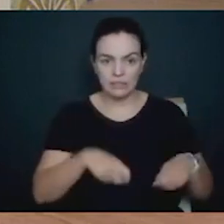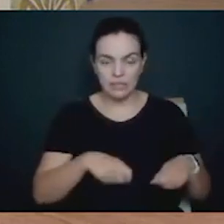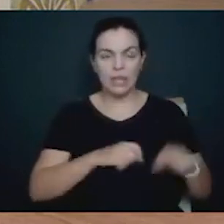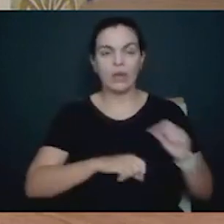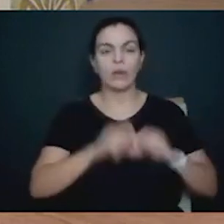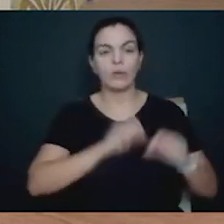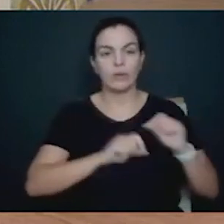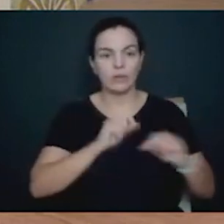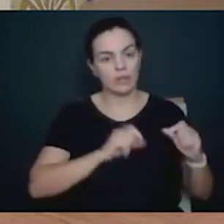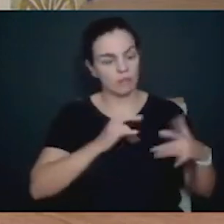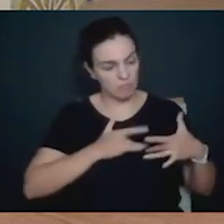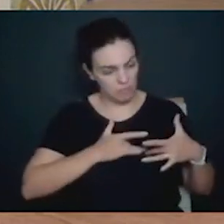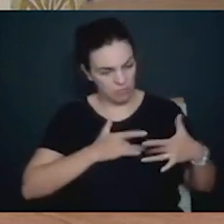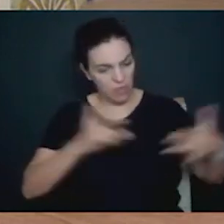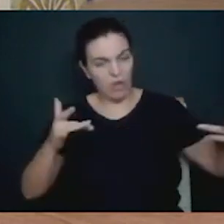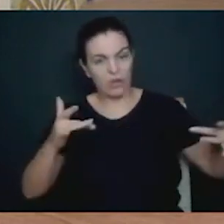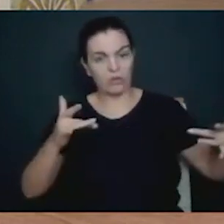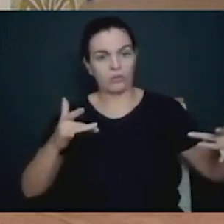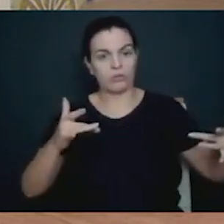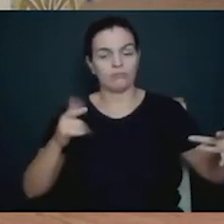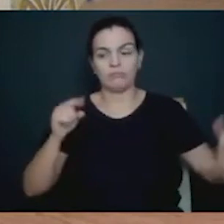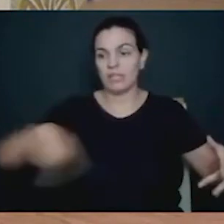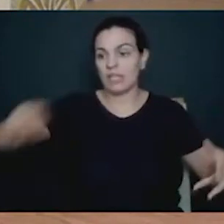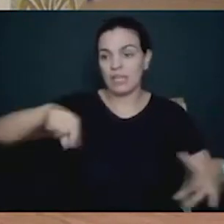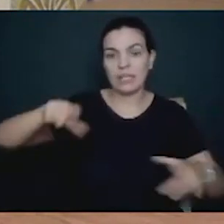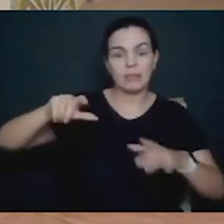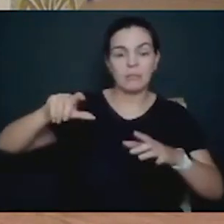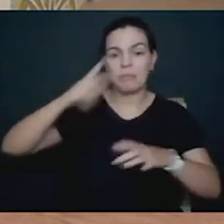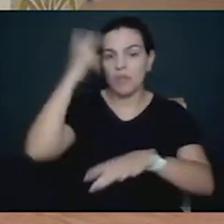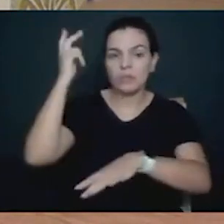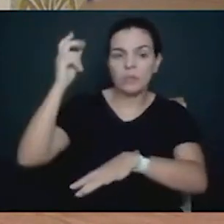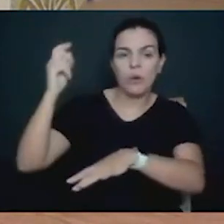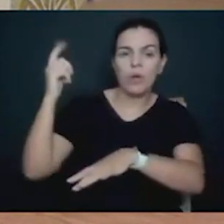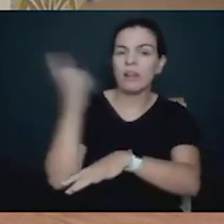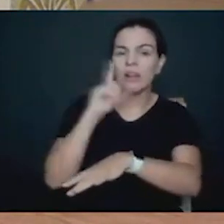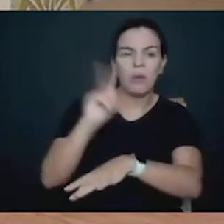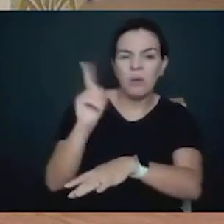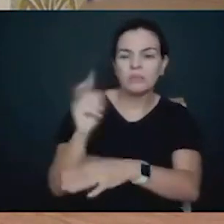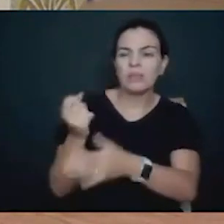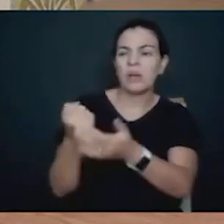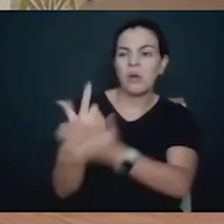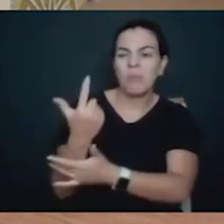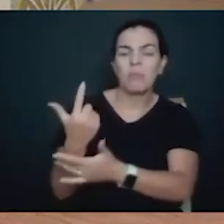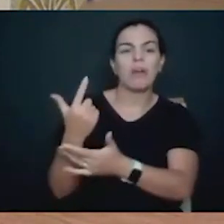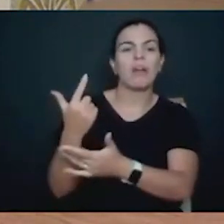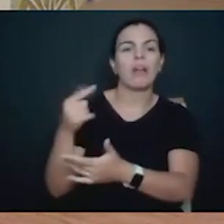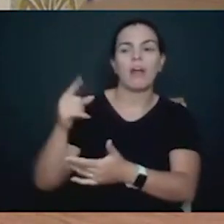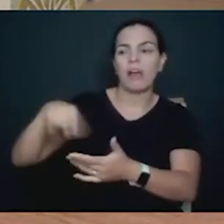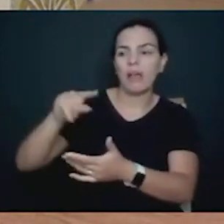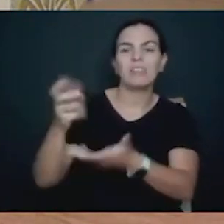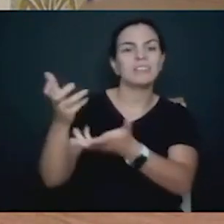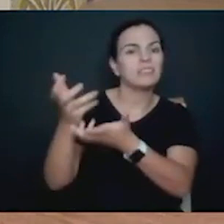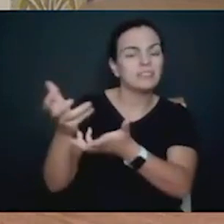esportiva, simplesmente porque não tem um tênis para calçar, uma bola para chutar, ou então uma raquete, um kimono para utilizar